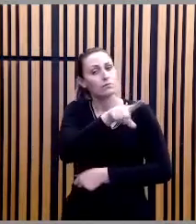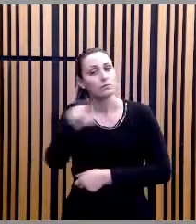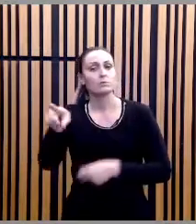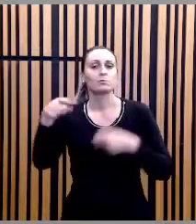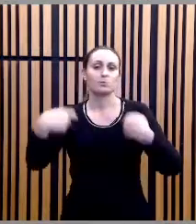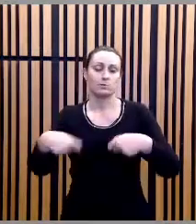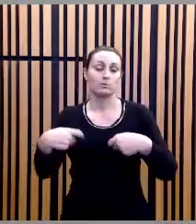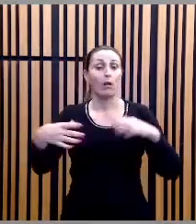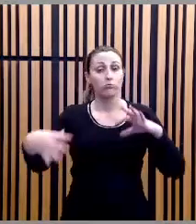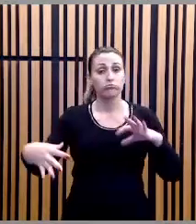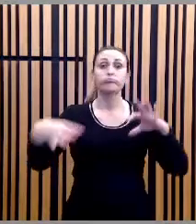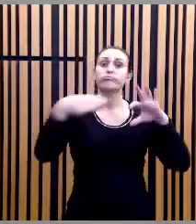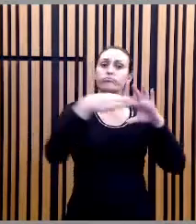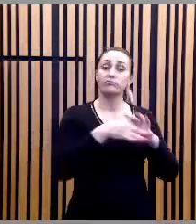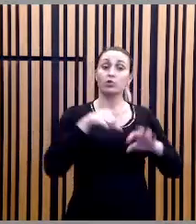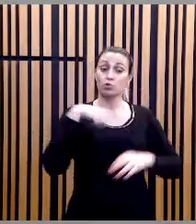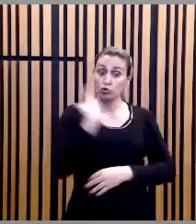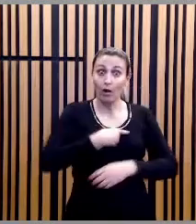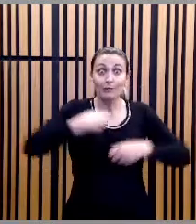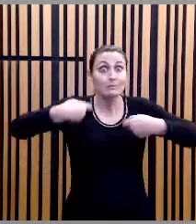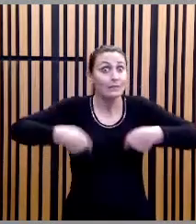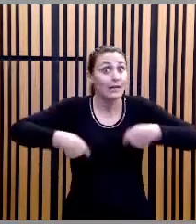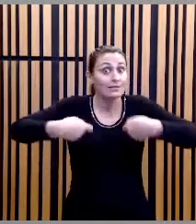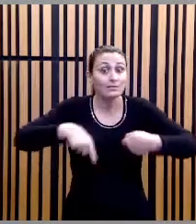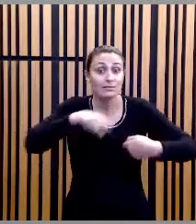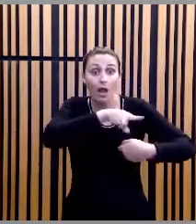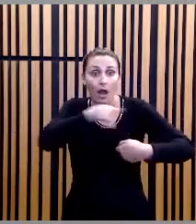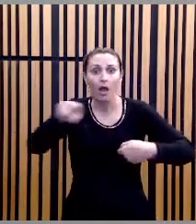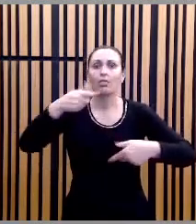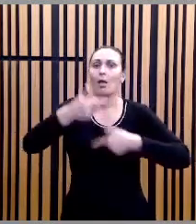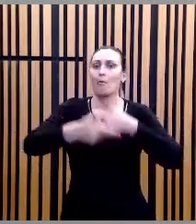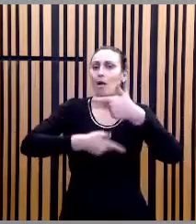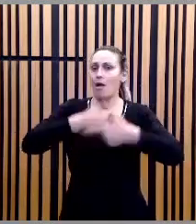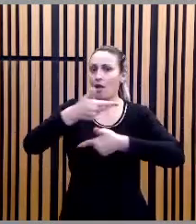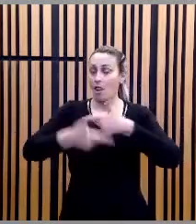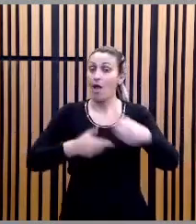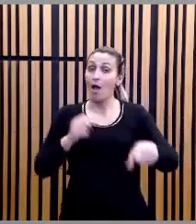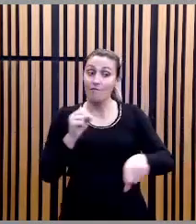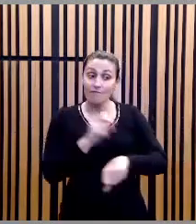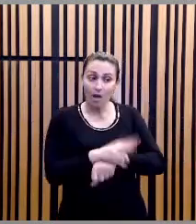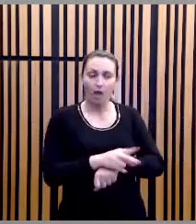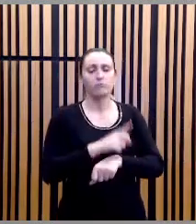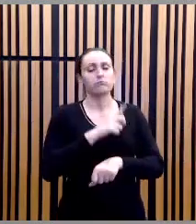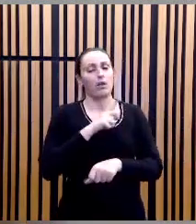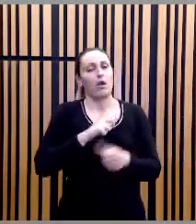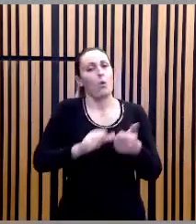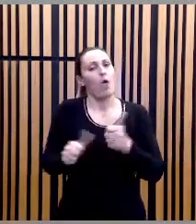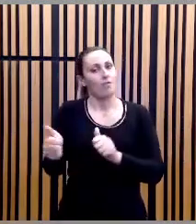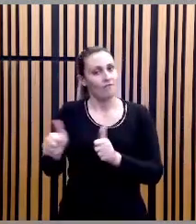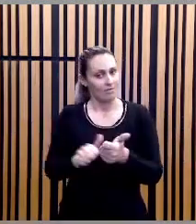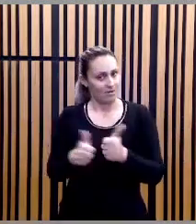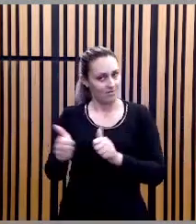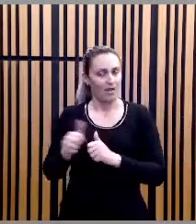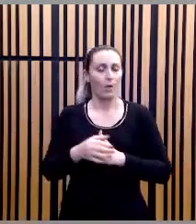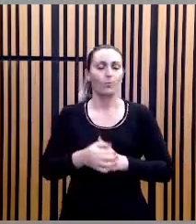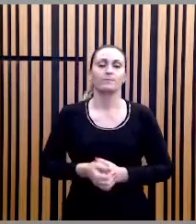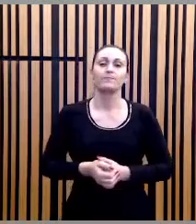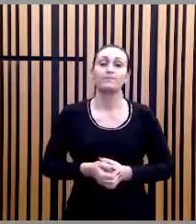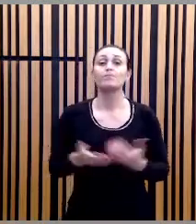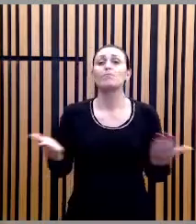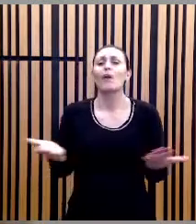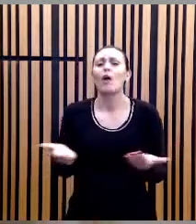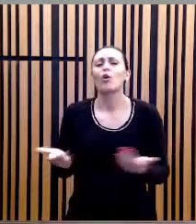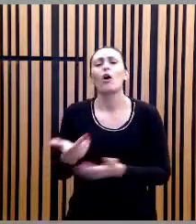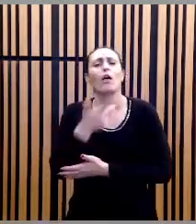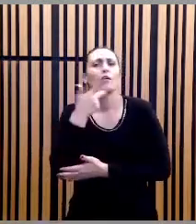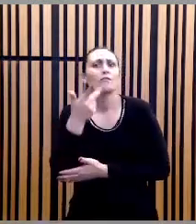gente tem muita necessidade aí de mão de obra qualificada. Falando em termos técnicos agora,